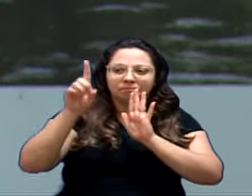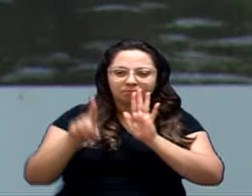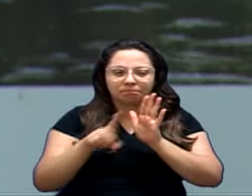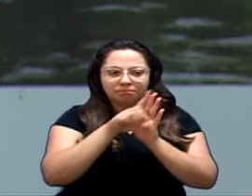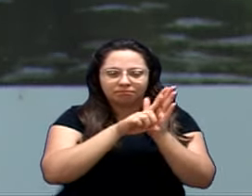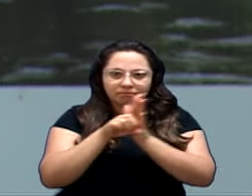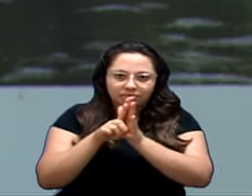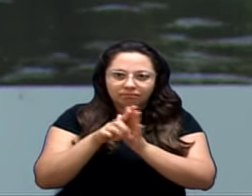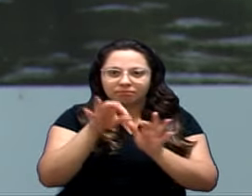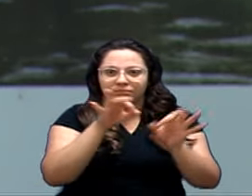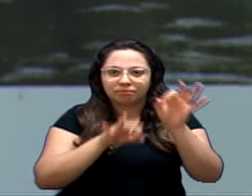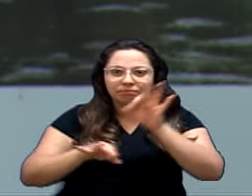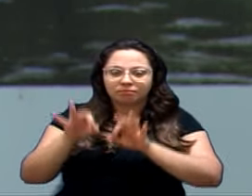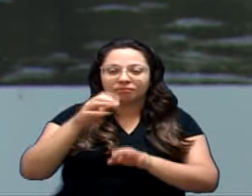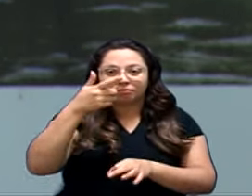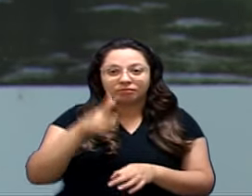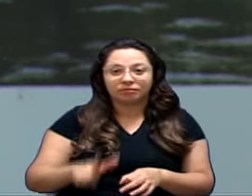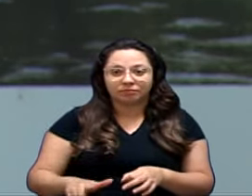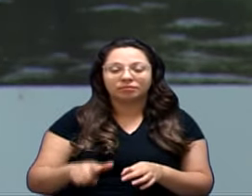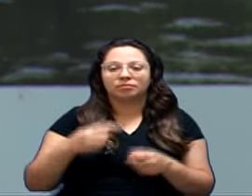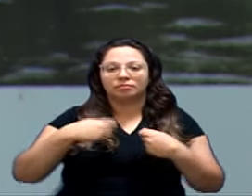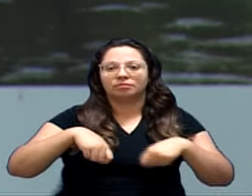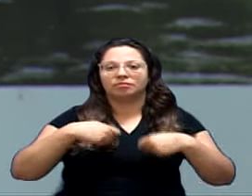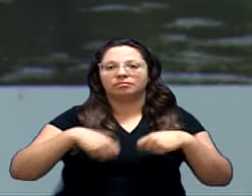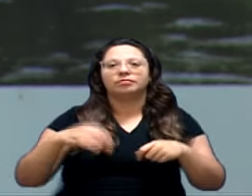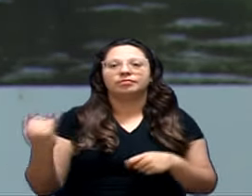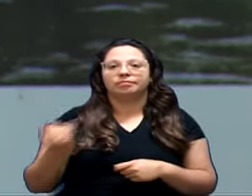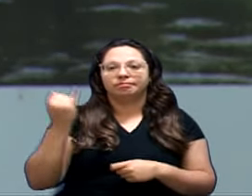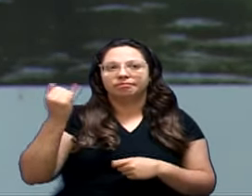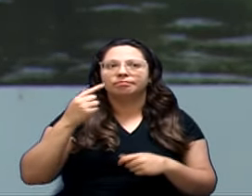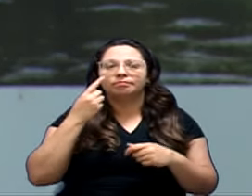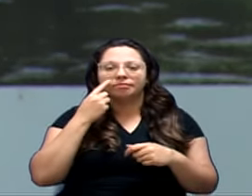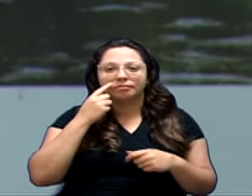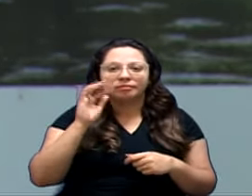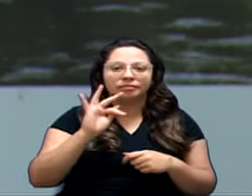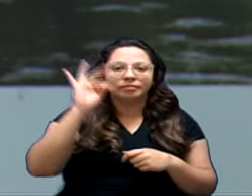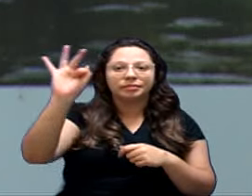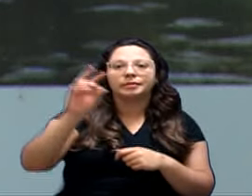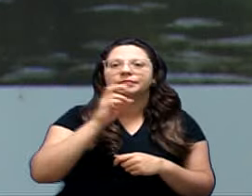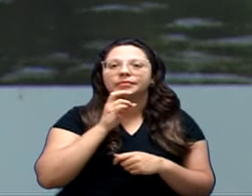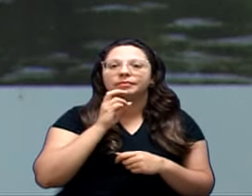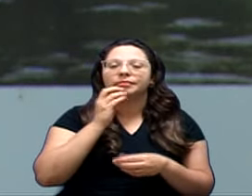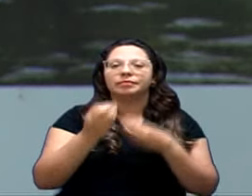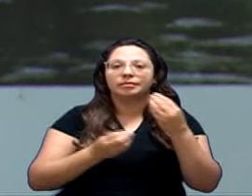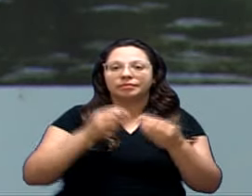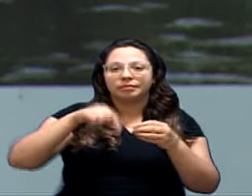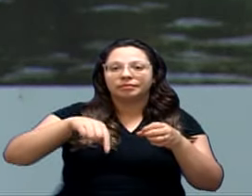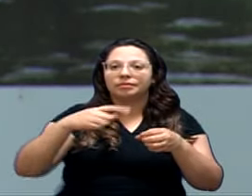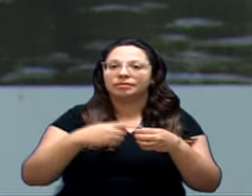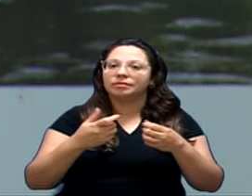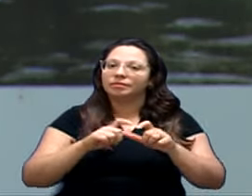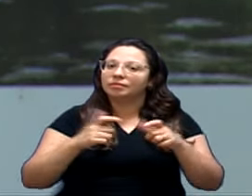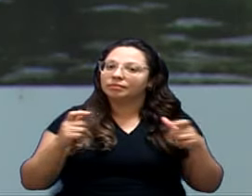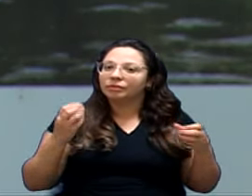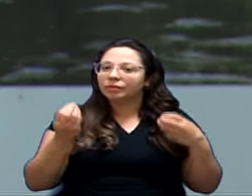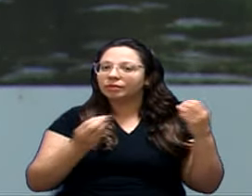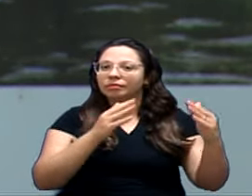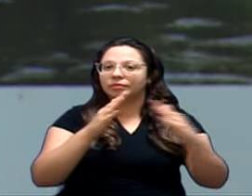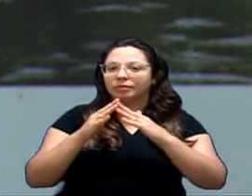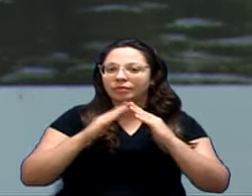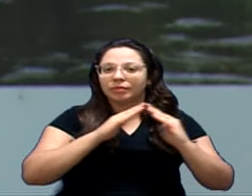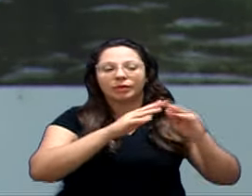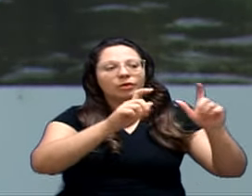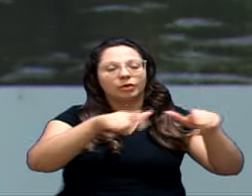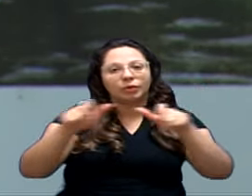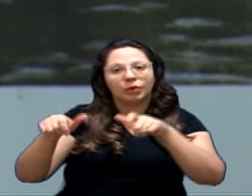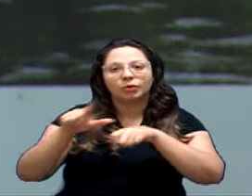nós E por meio dele que decidimos o que queremos para o futuro de Sorocaba como nossa cidade vai crescer onde haverá moradias onde o